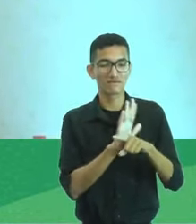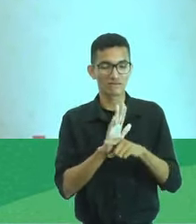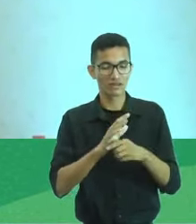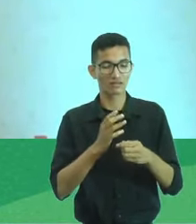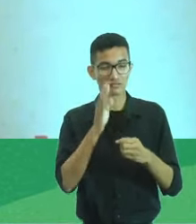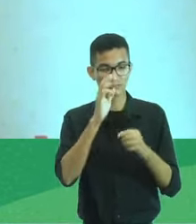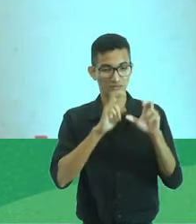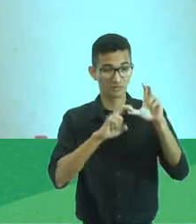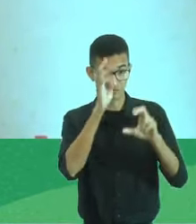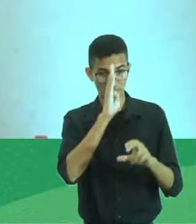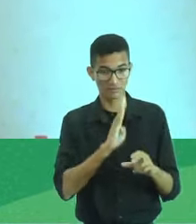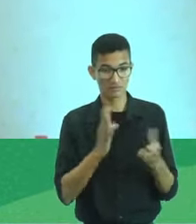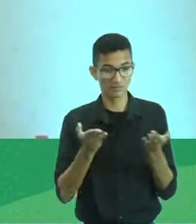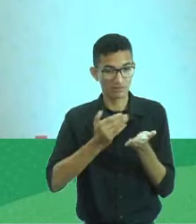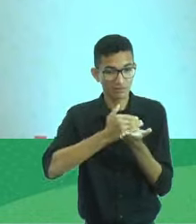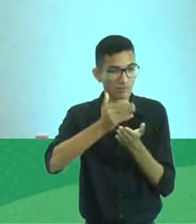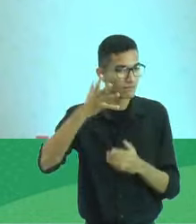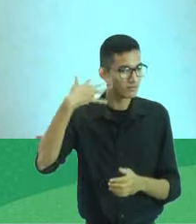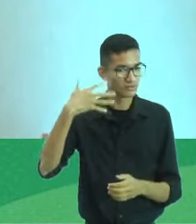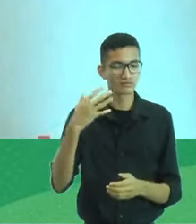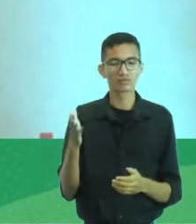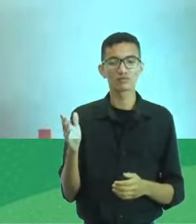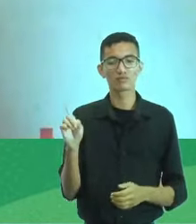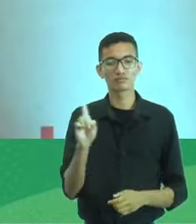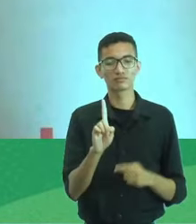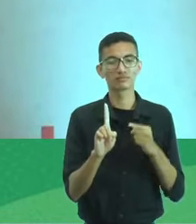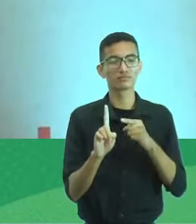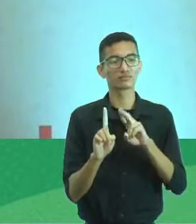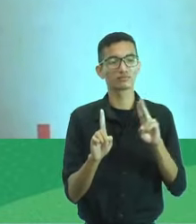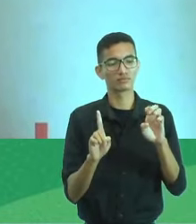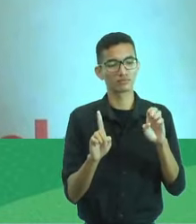gente vai dar início aqui ao Knot do Eduardo Mendes